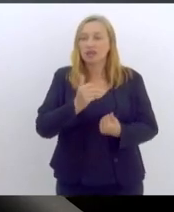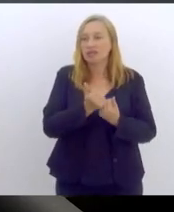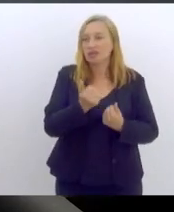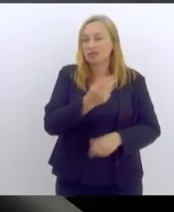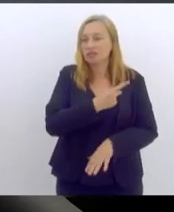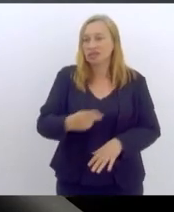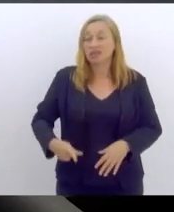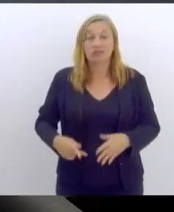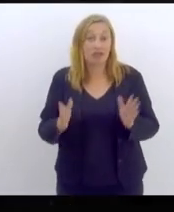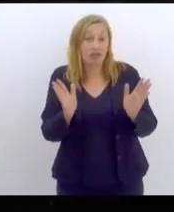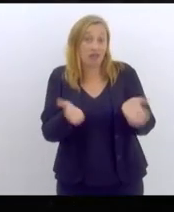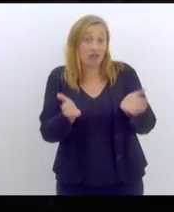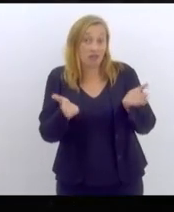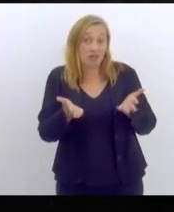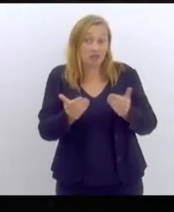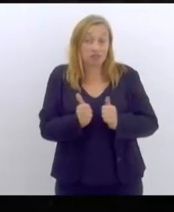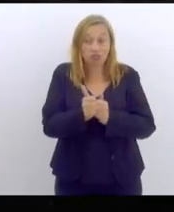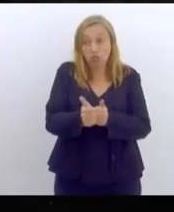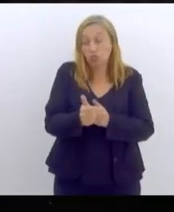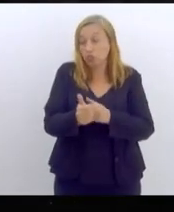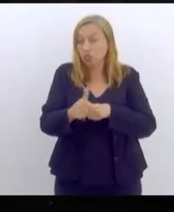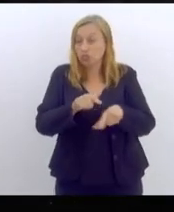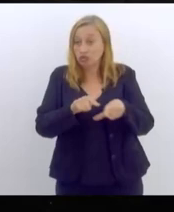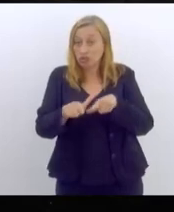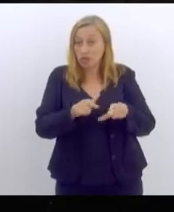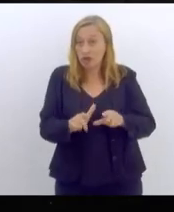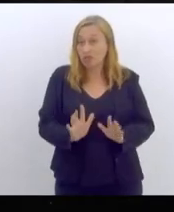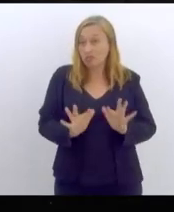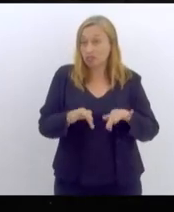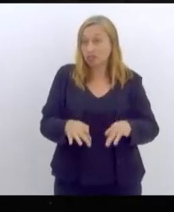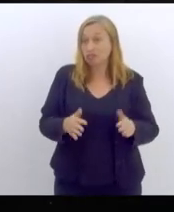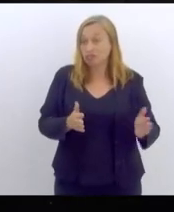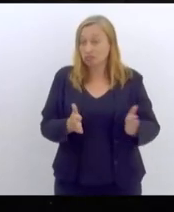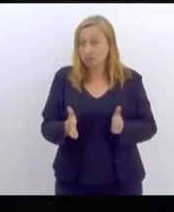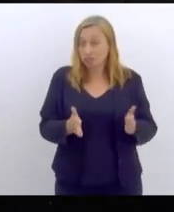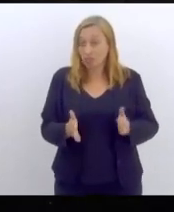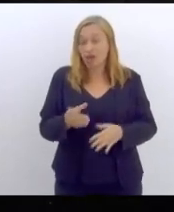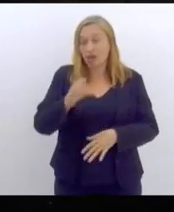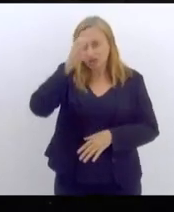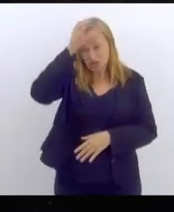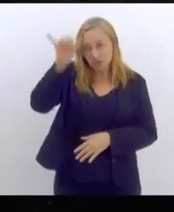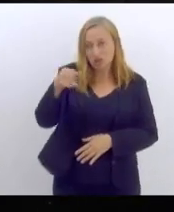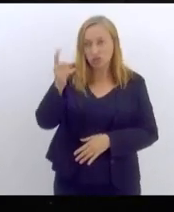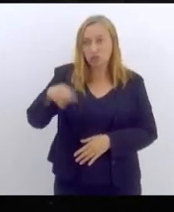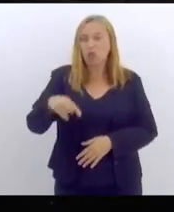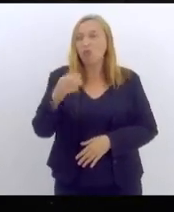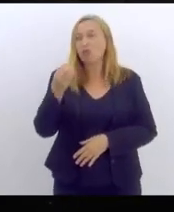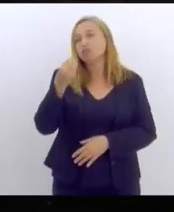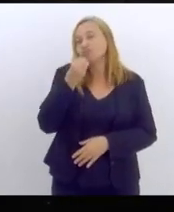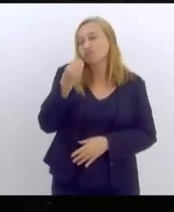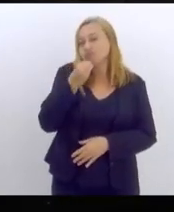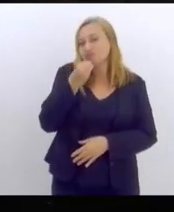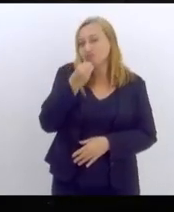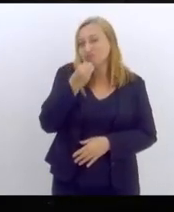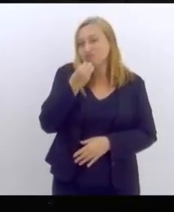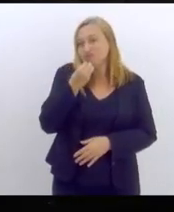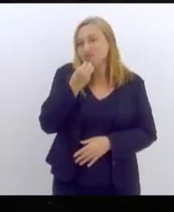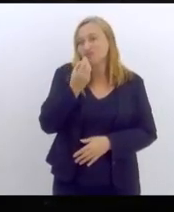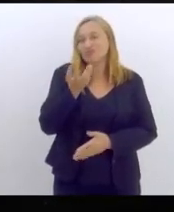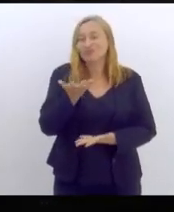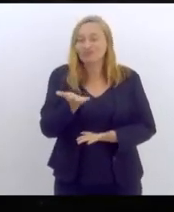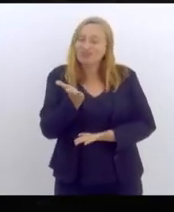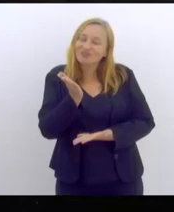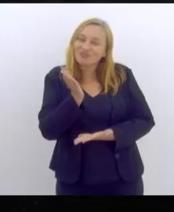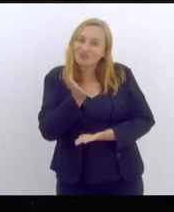que agora conduz os trabalhos no expediente final, Tia Ju, com quem eu tive a oportunidade de estreitar laços